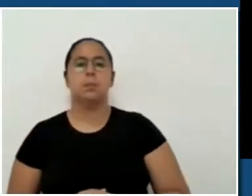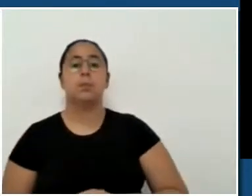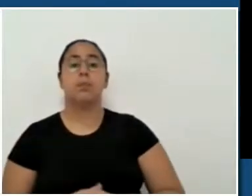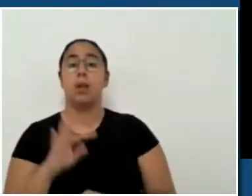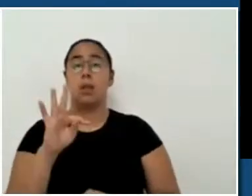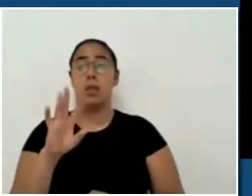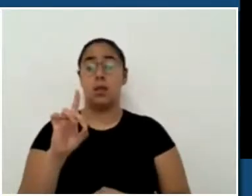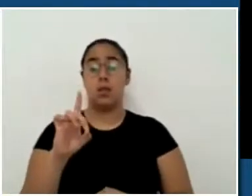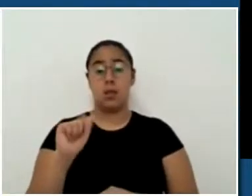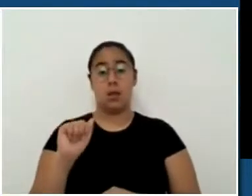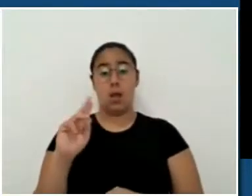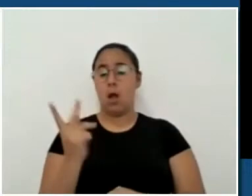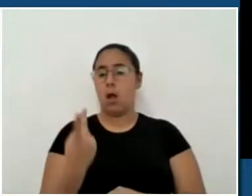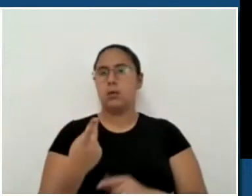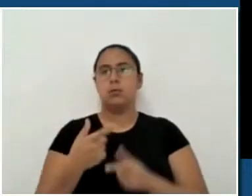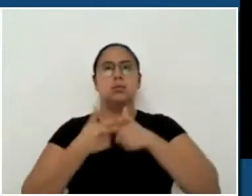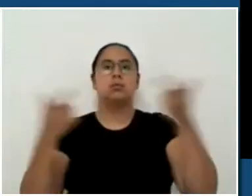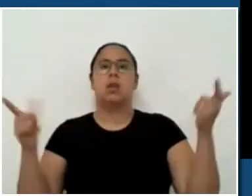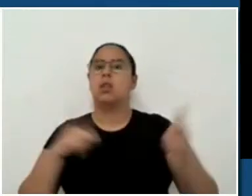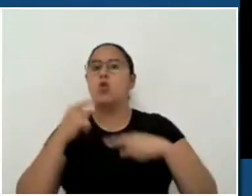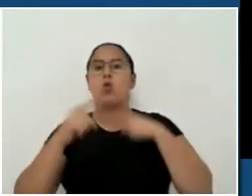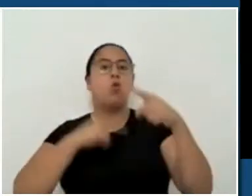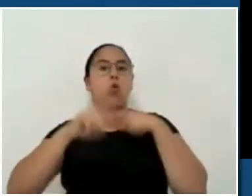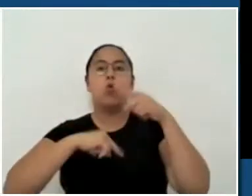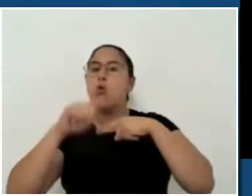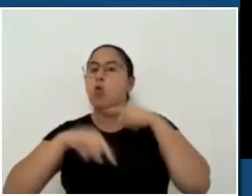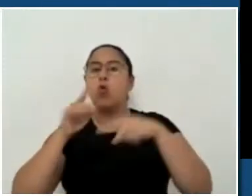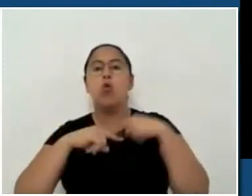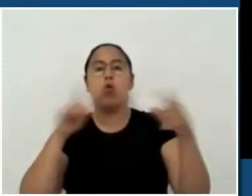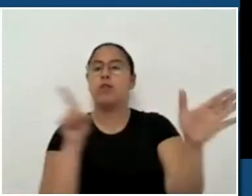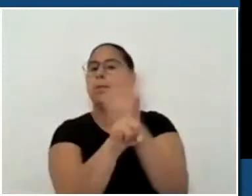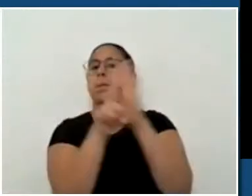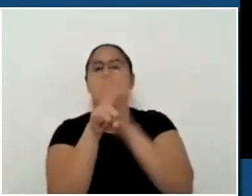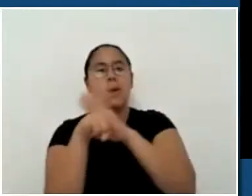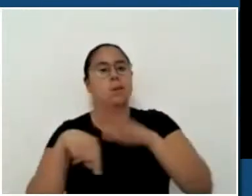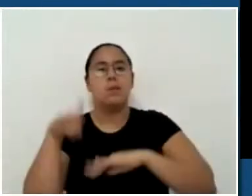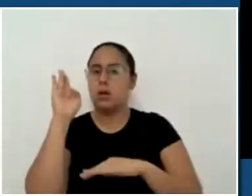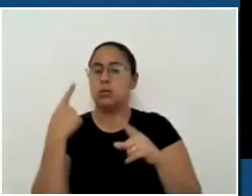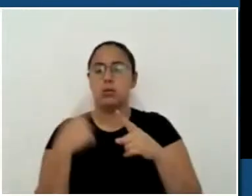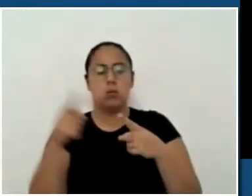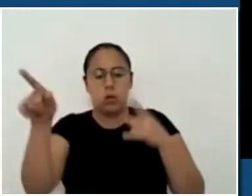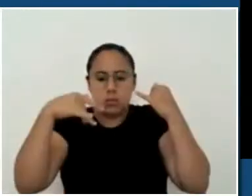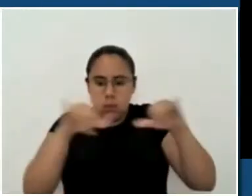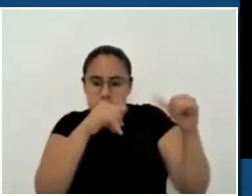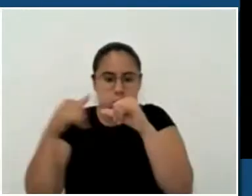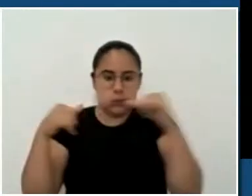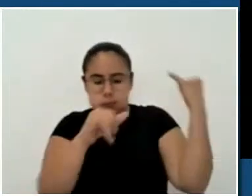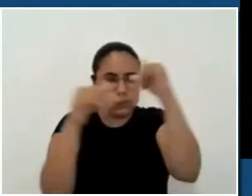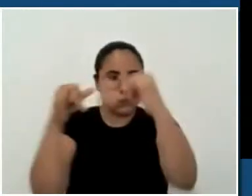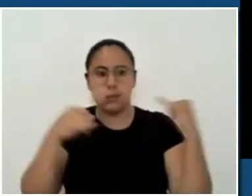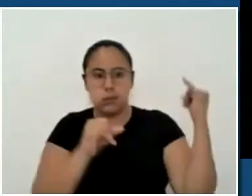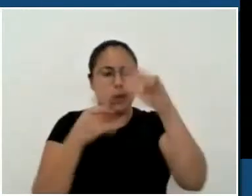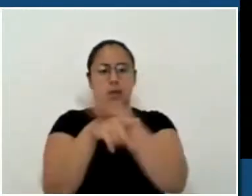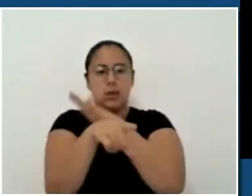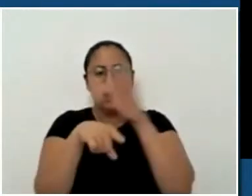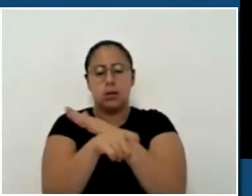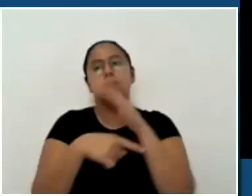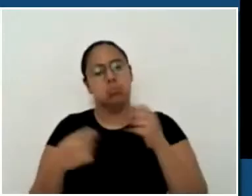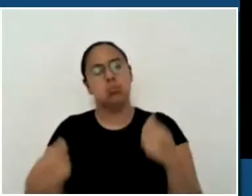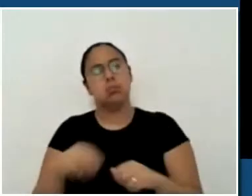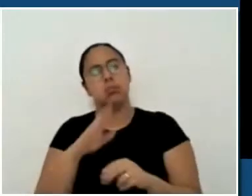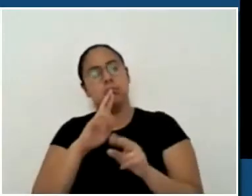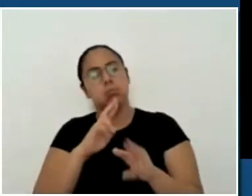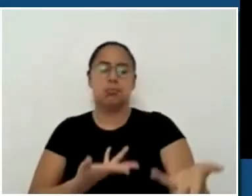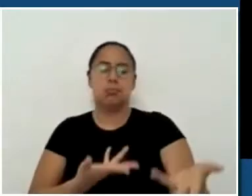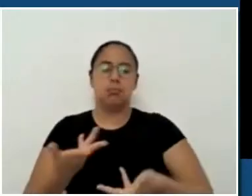gente tem que aceitar e tocar o barco e, às vezes, estimulando sem um diagnóstico fechado. Você vai ser guiado pela hiperatividade